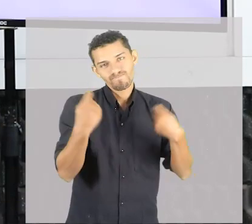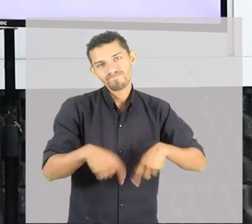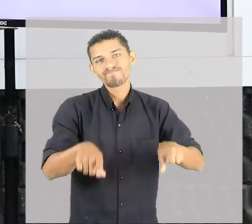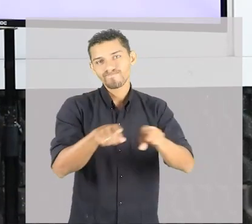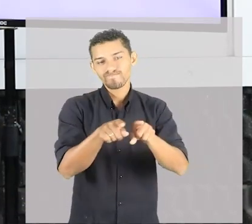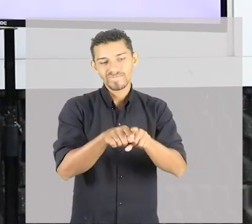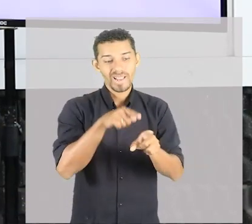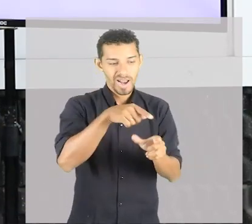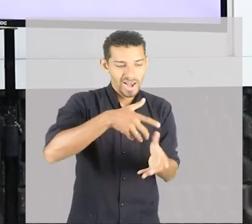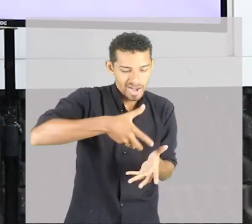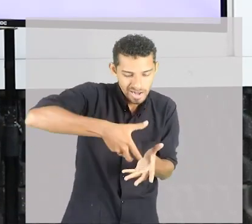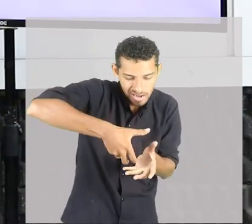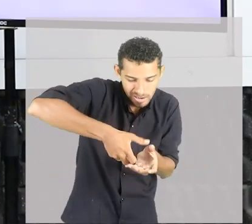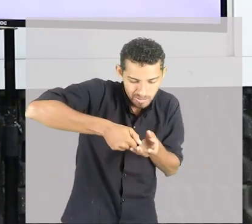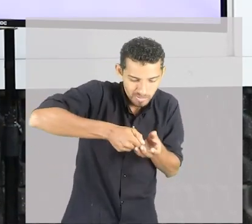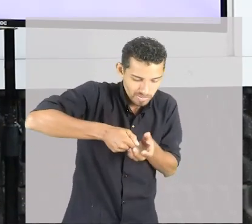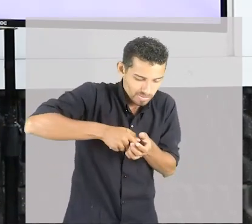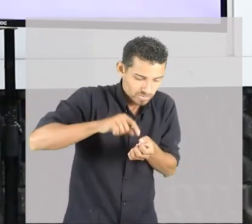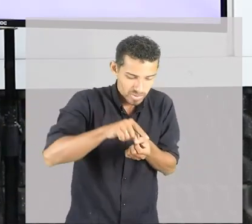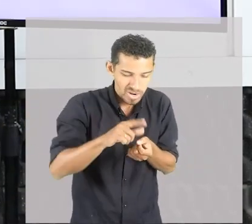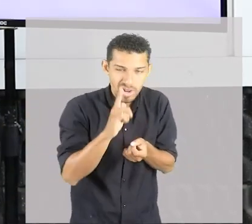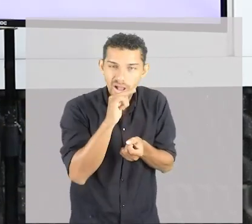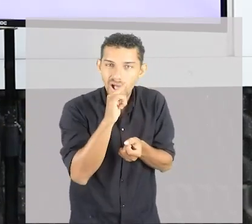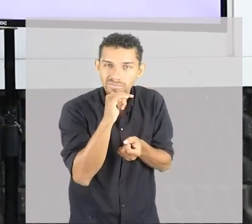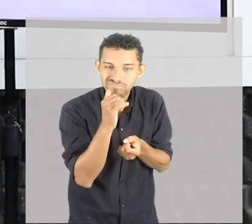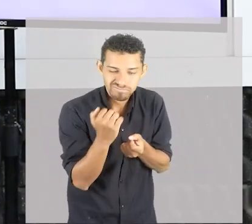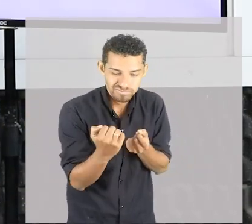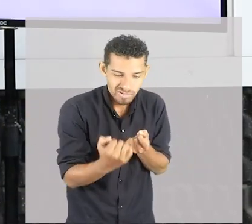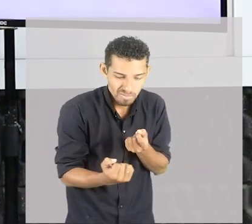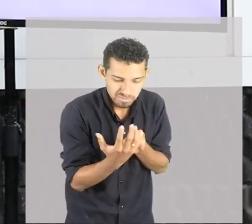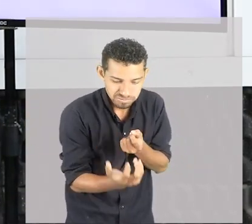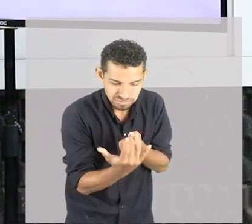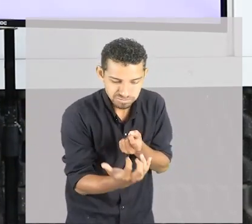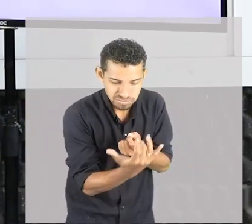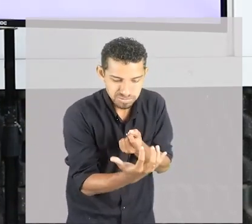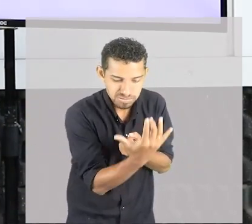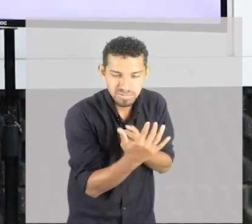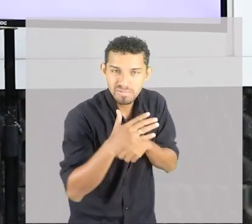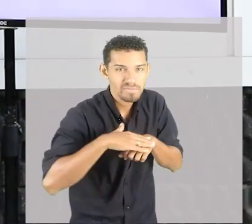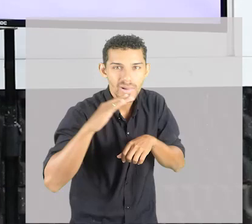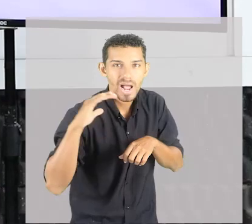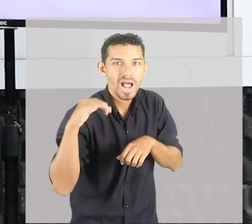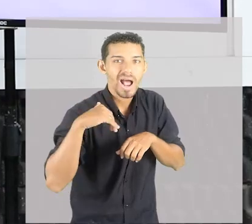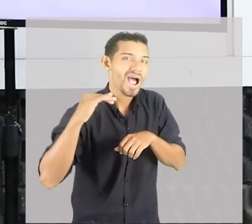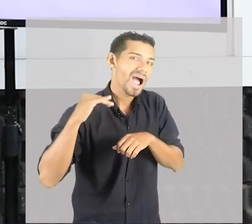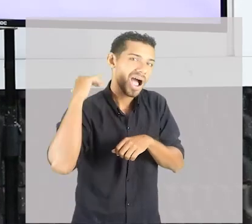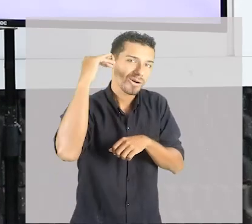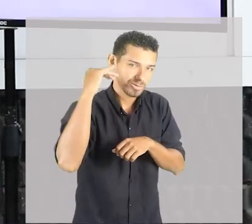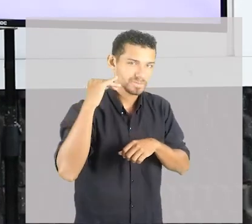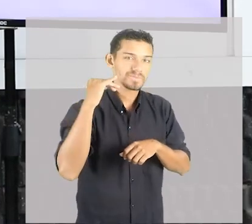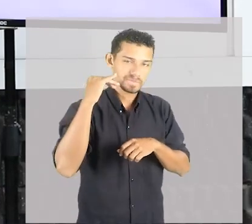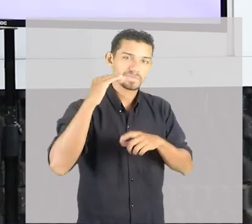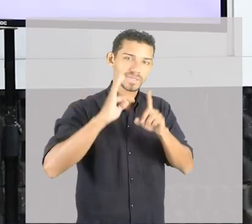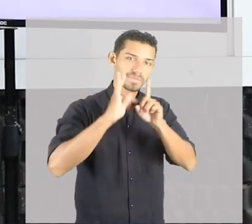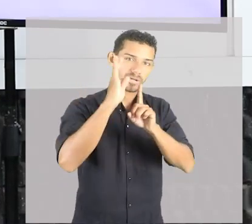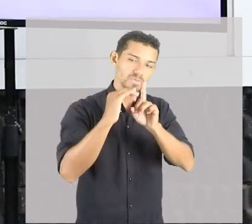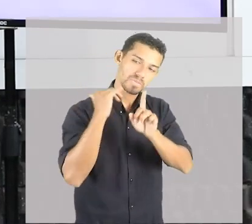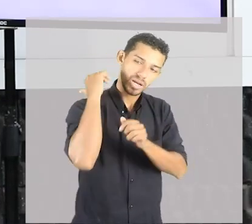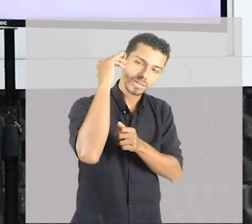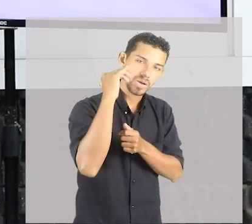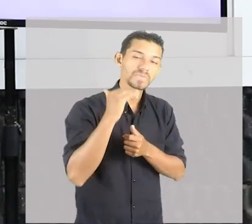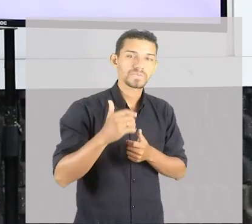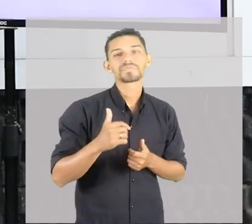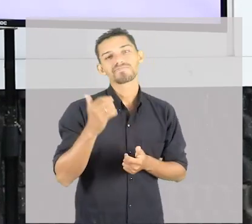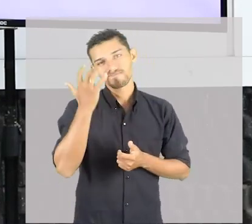é que lá dentro dessa panela os líquidos conseguem ferver a temperaturas cada vez mais altas Essa é a vantagem